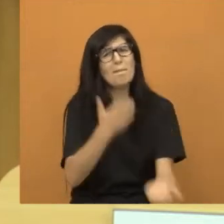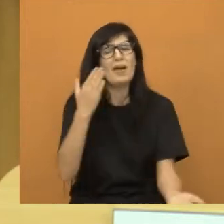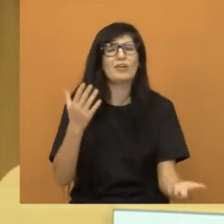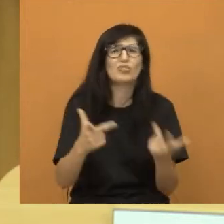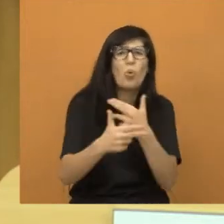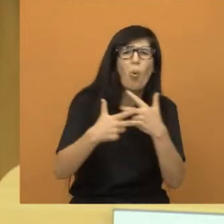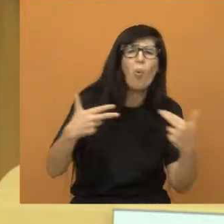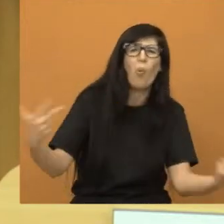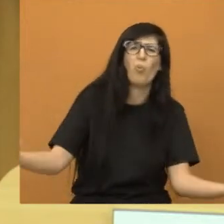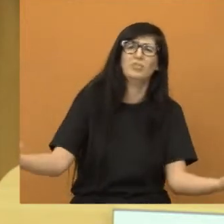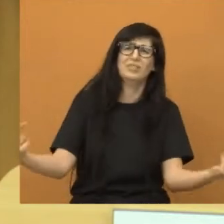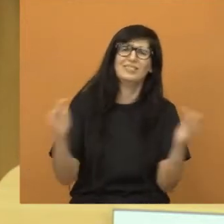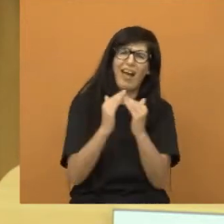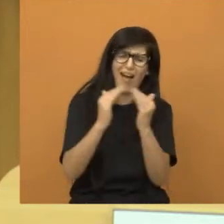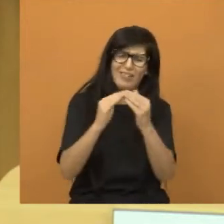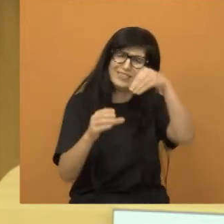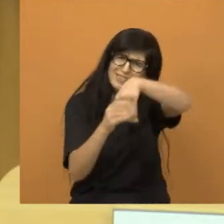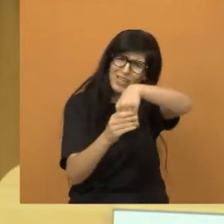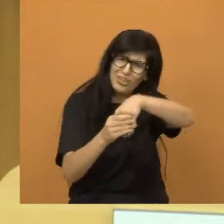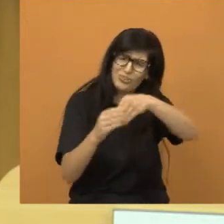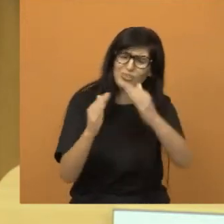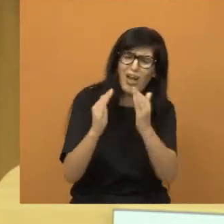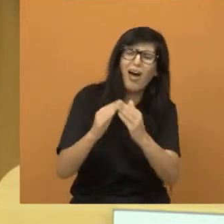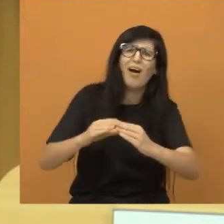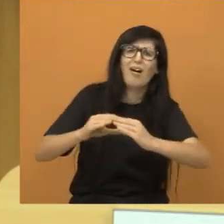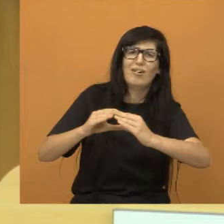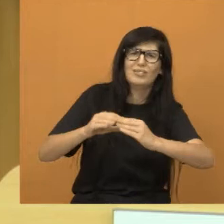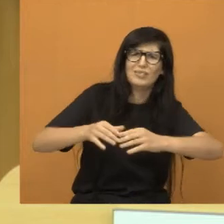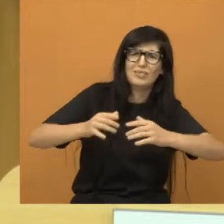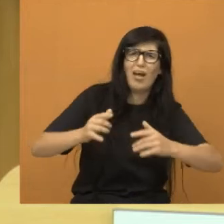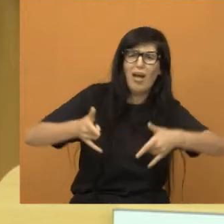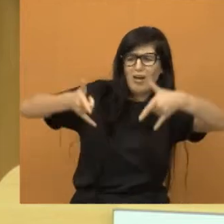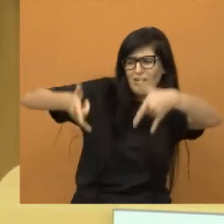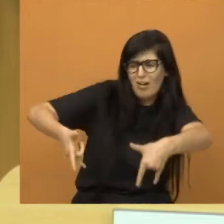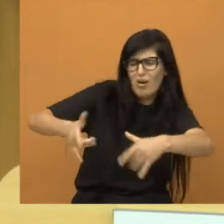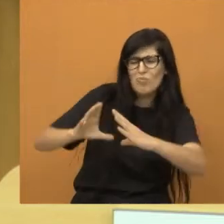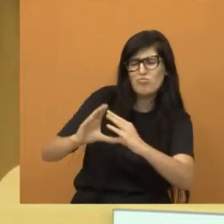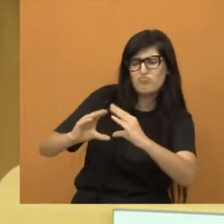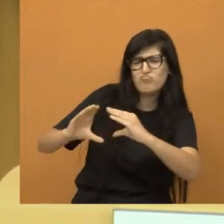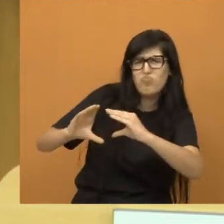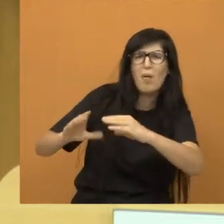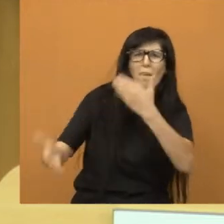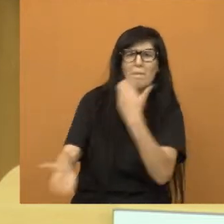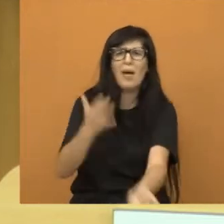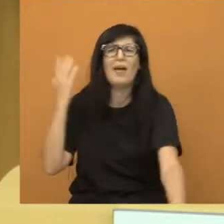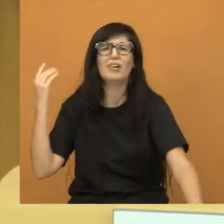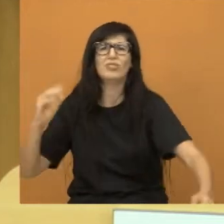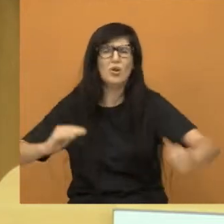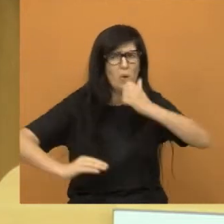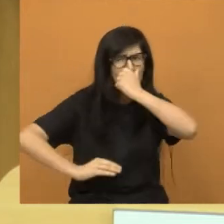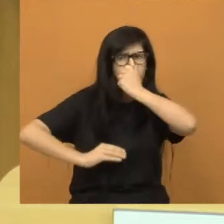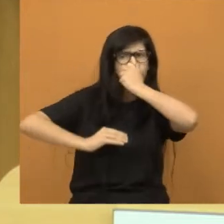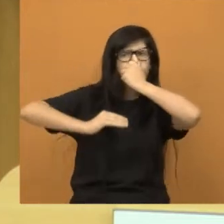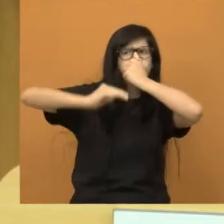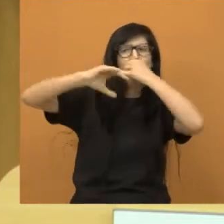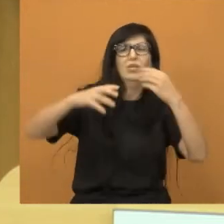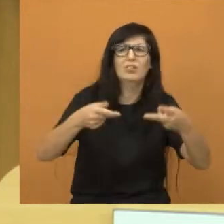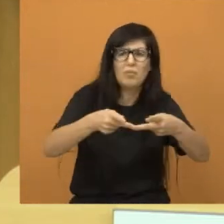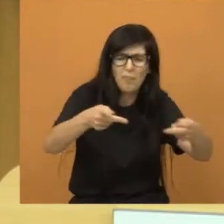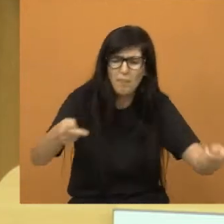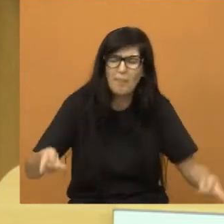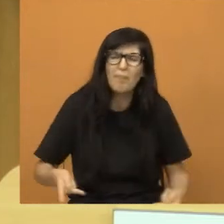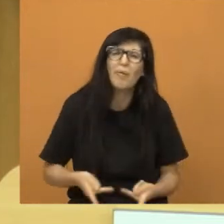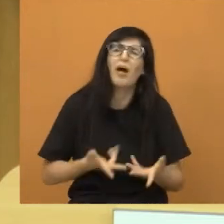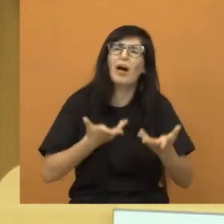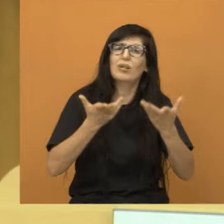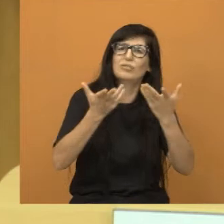famílias que compraram móveis, colchões, equipamentos, louça, perder tudo